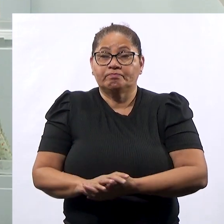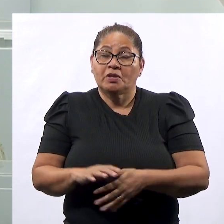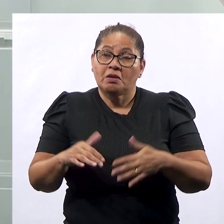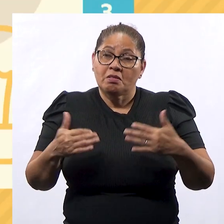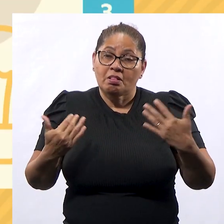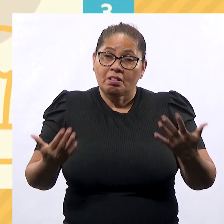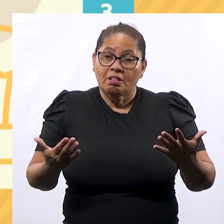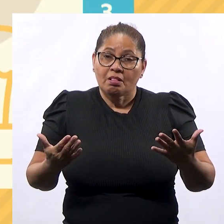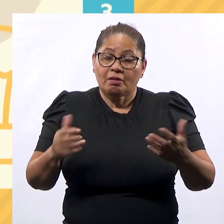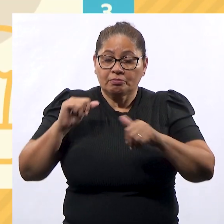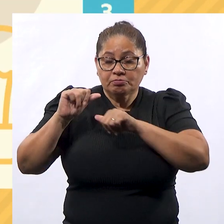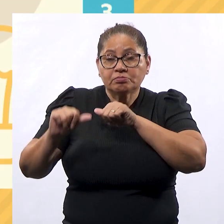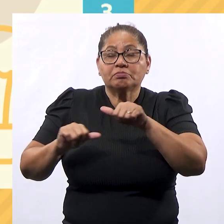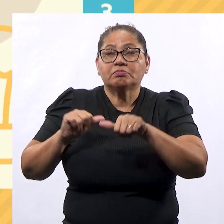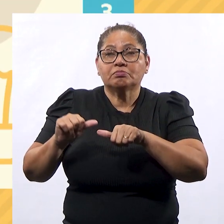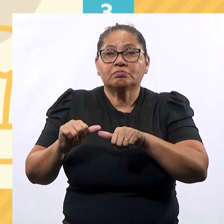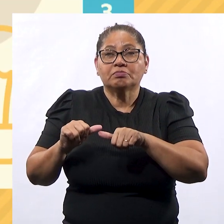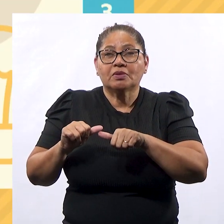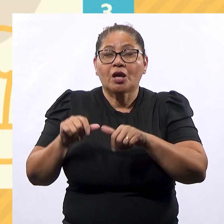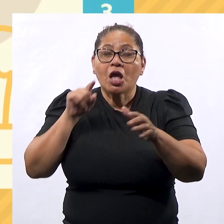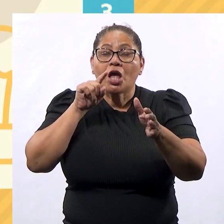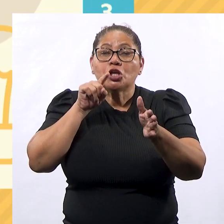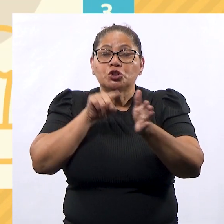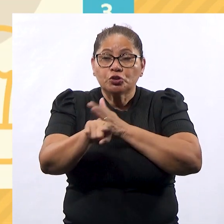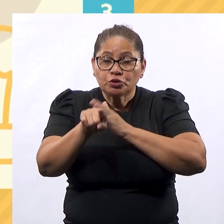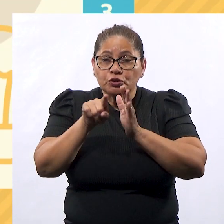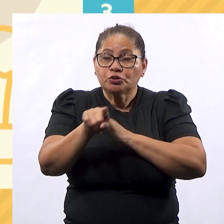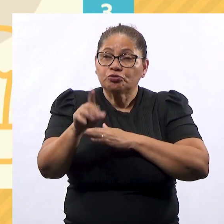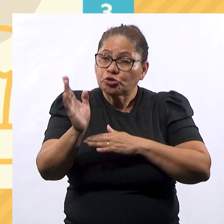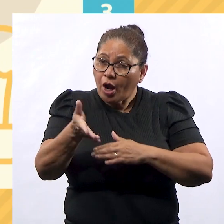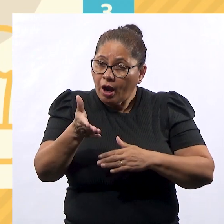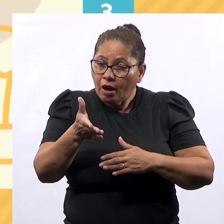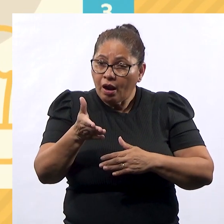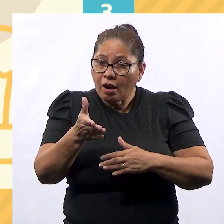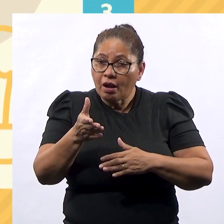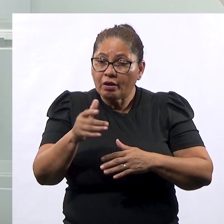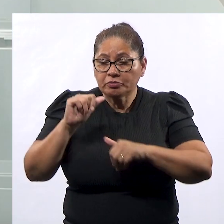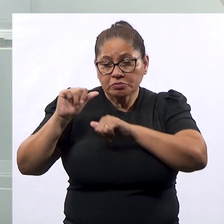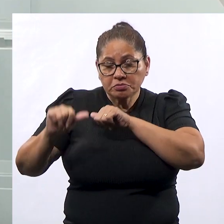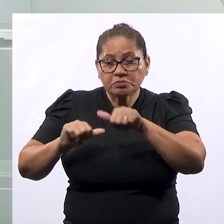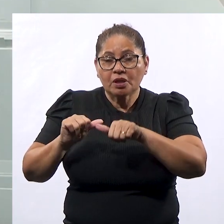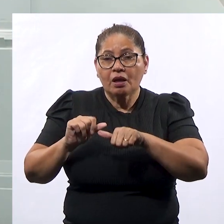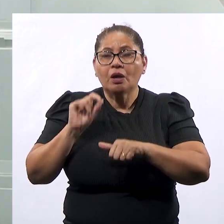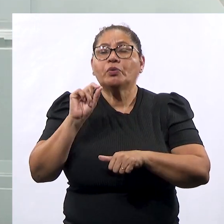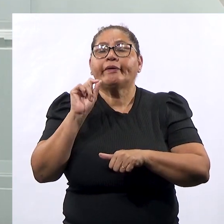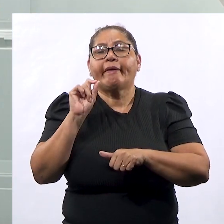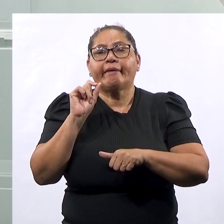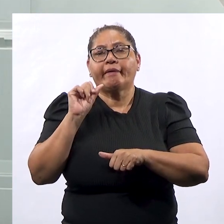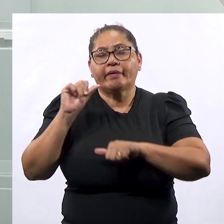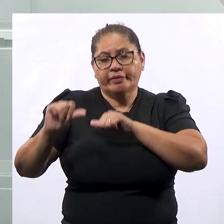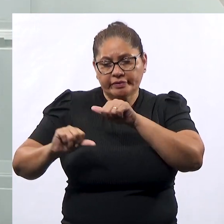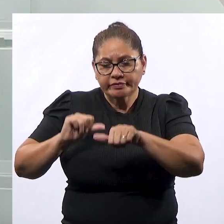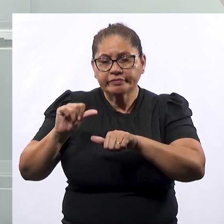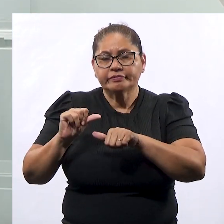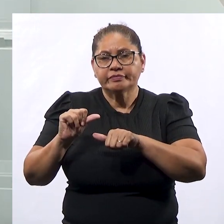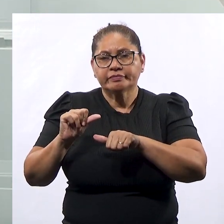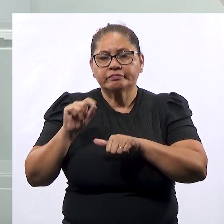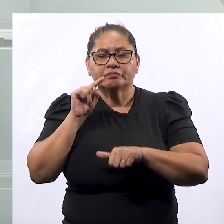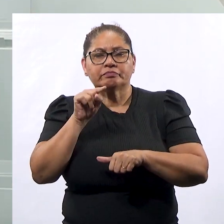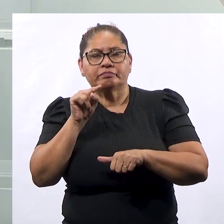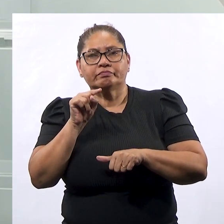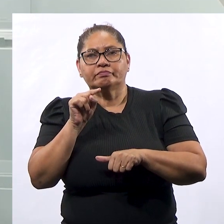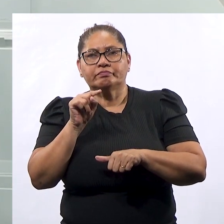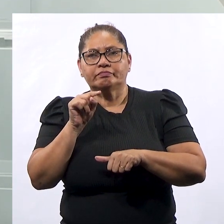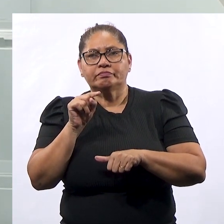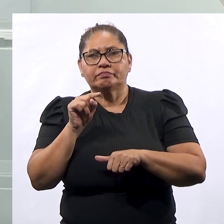Bom, e aí? O que é a avaliação? Você já se perguntou o que é a avaliação? O que é avaliar? O que é avaliar